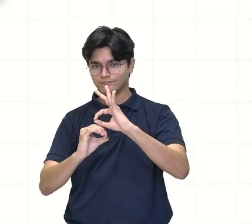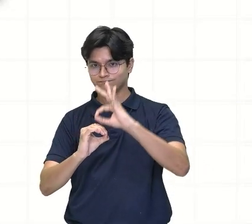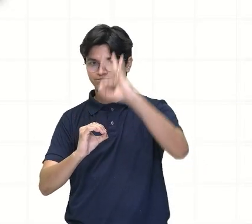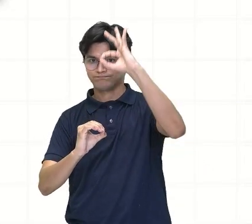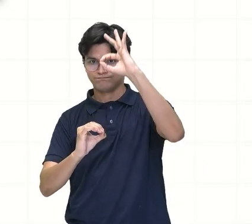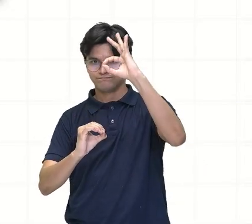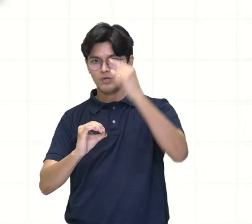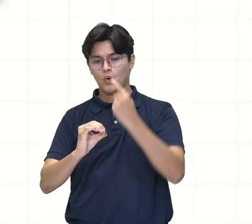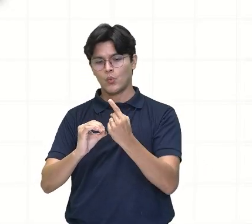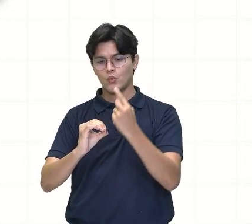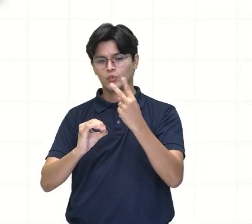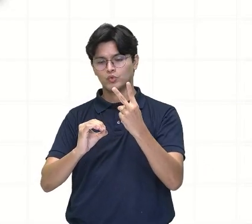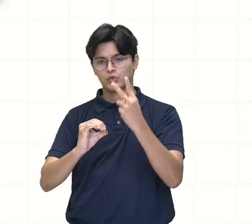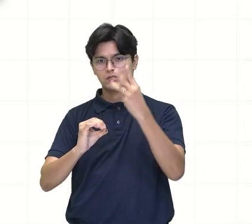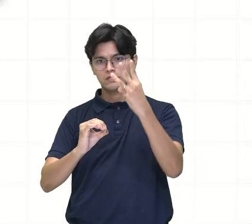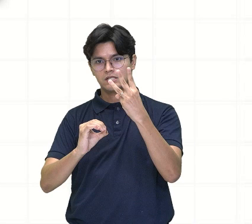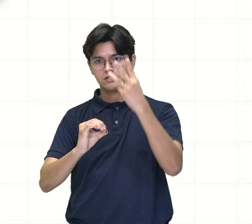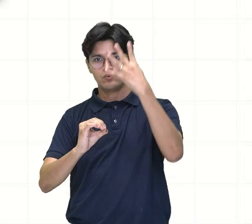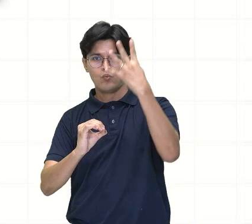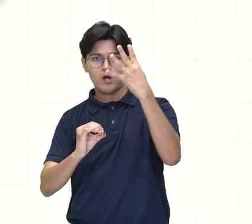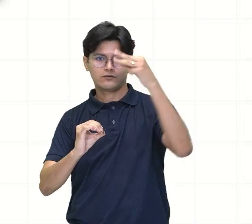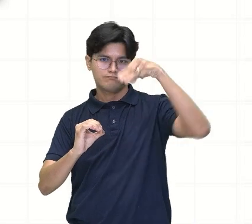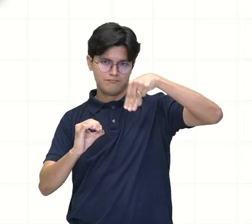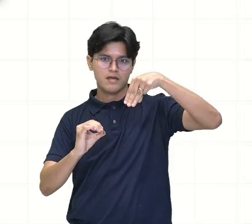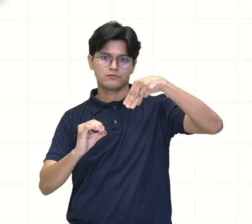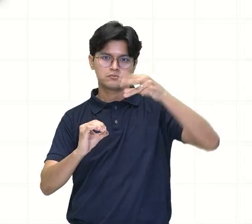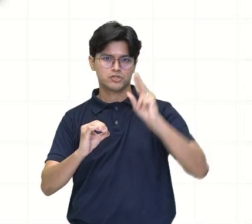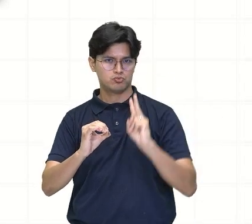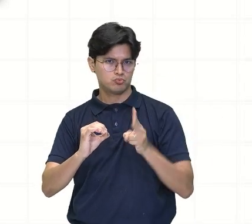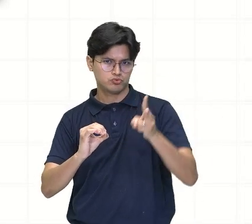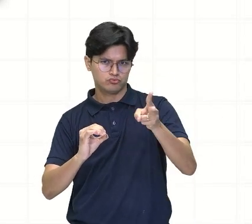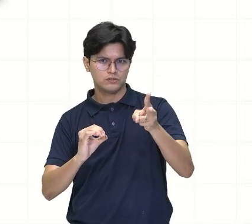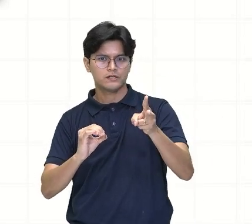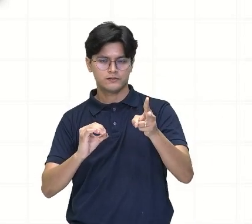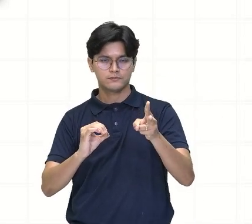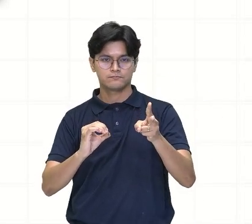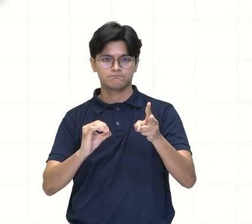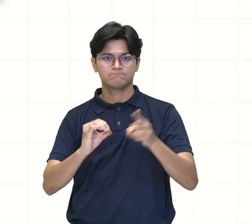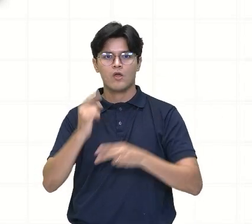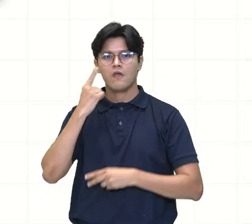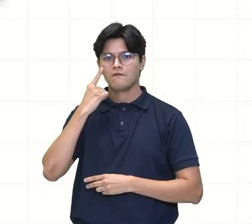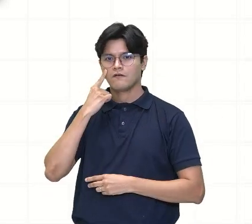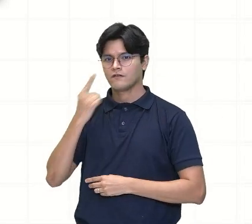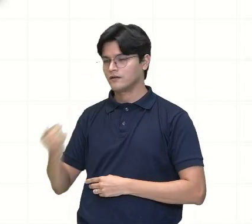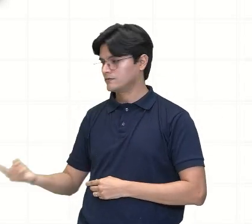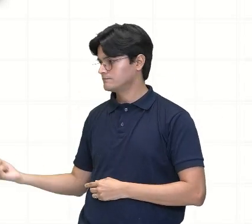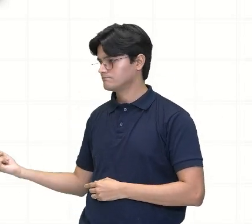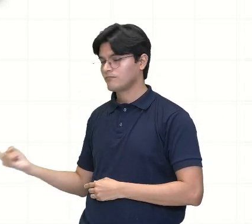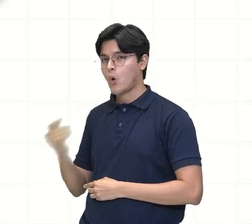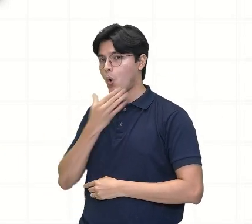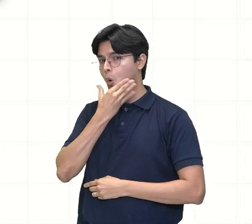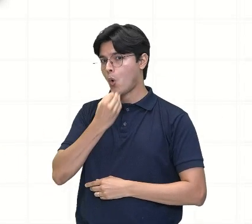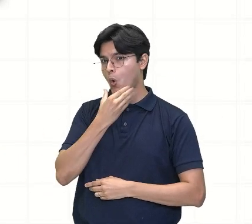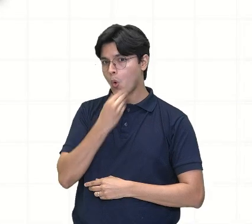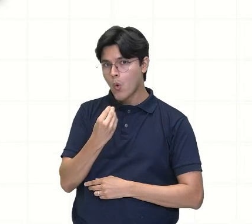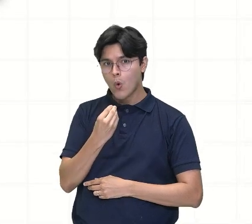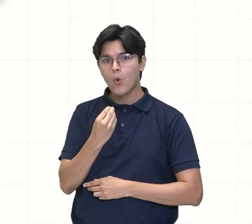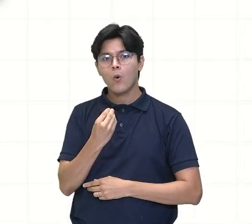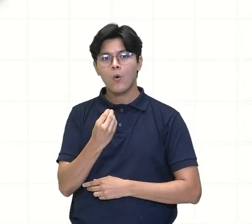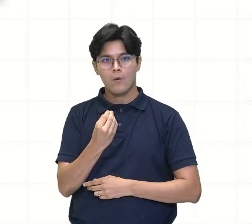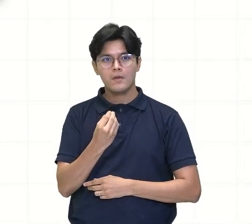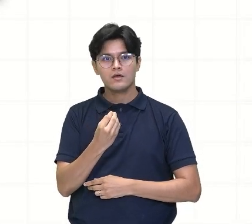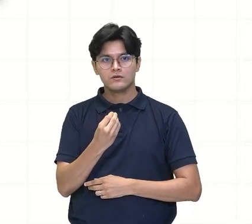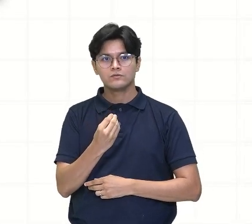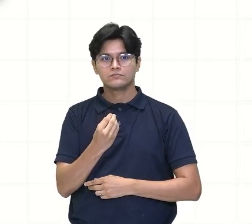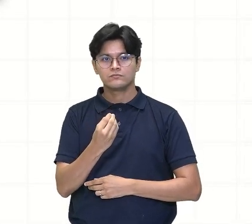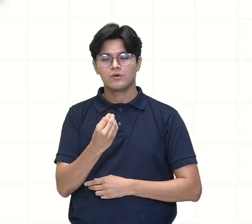3 metros, 4 metros e assim por diante. Vejam que esse rapaz aqui com a bandeira do Brasil, ele